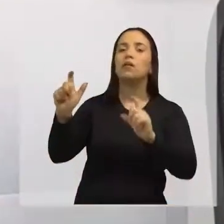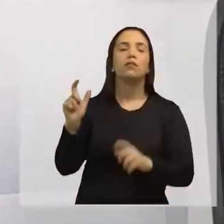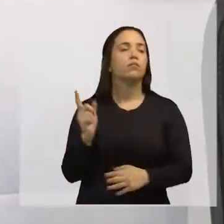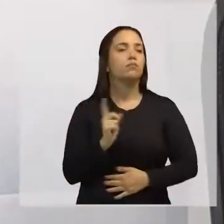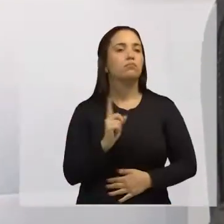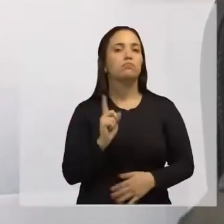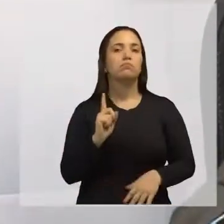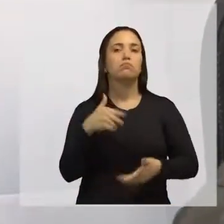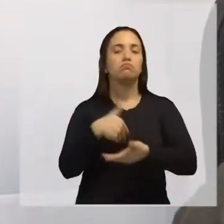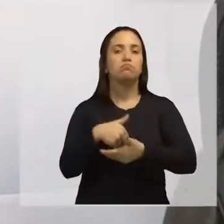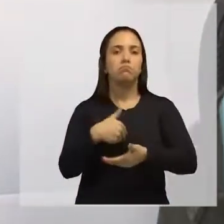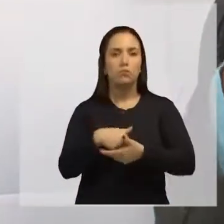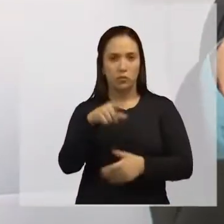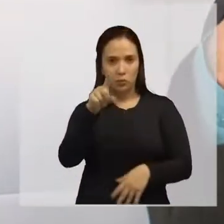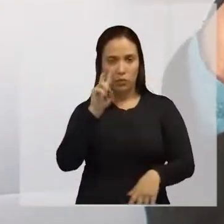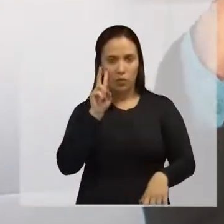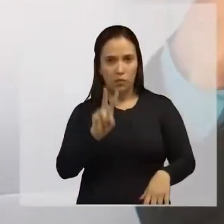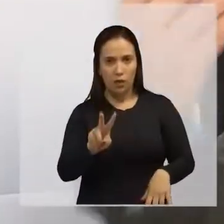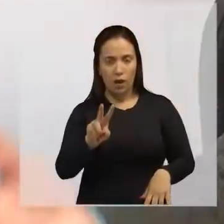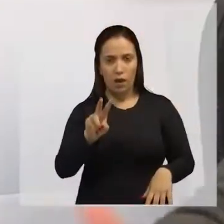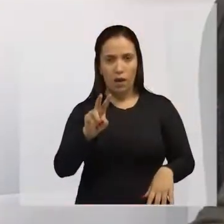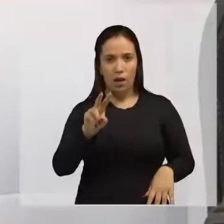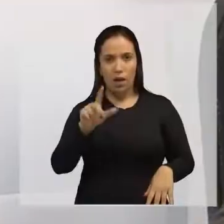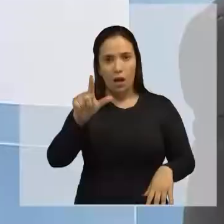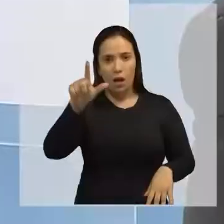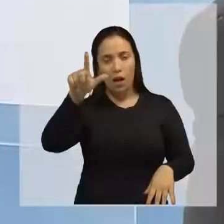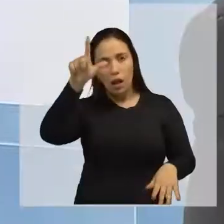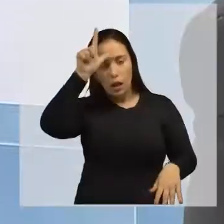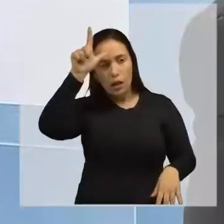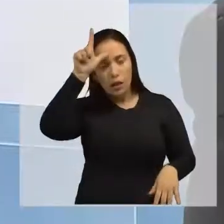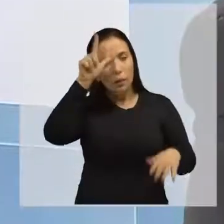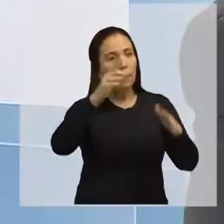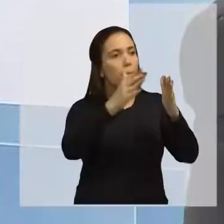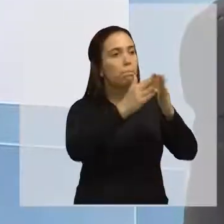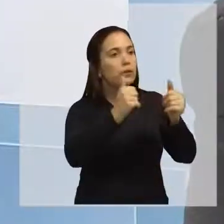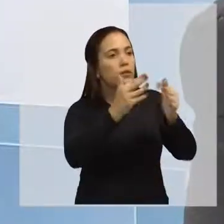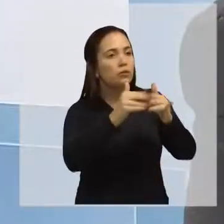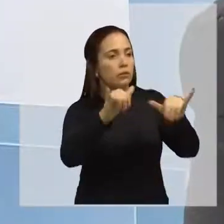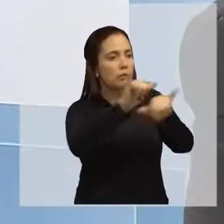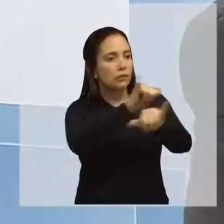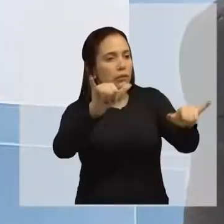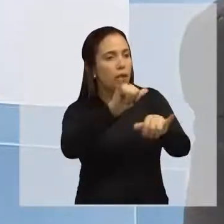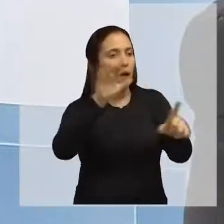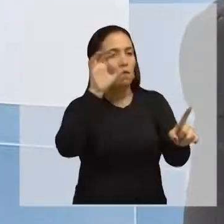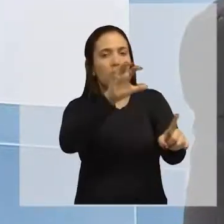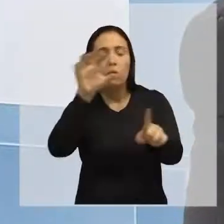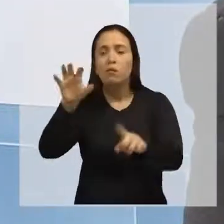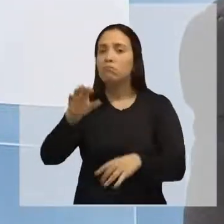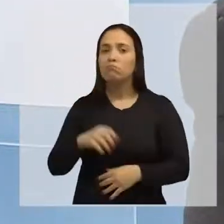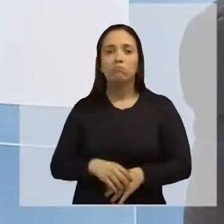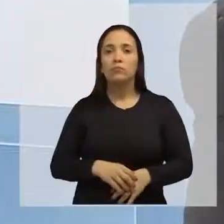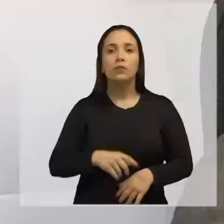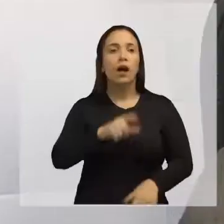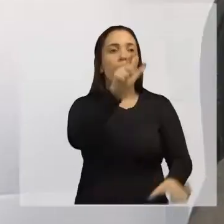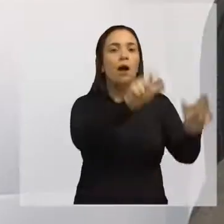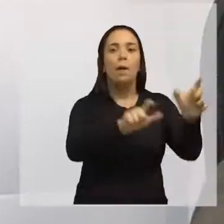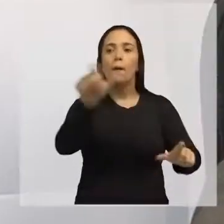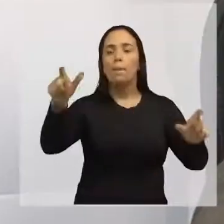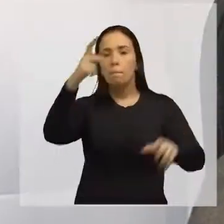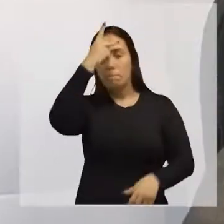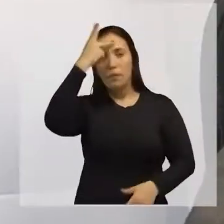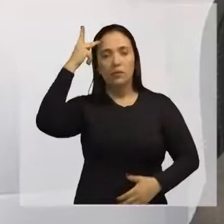espontâneo. Você não vê nenhuma liderança pedindo boicote à Copa, você não vê nenhum movimento político nesse sentido. É o indivíduo na sua vida